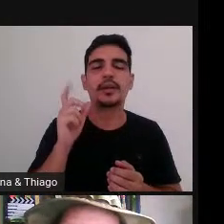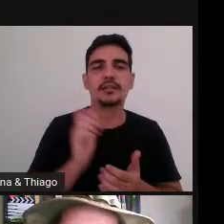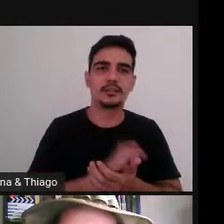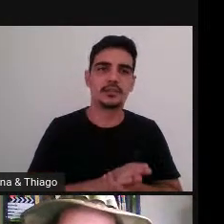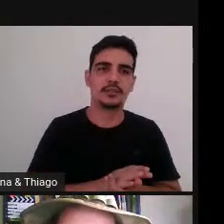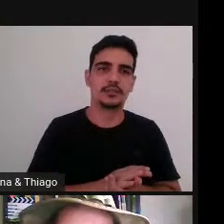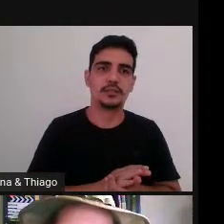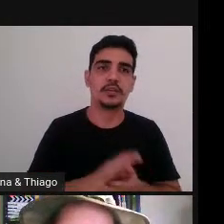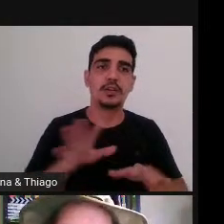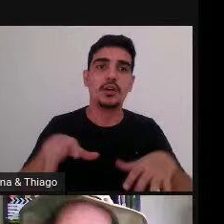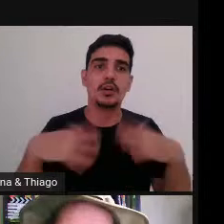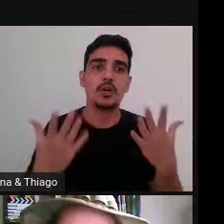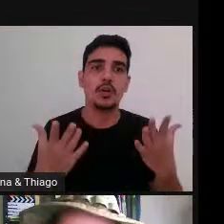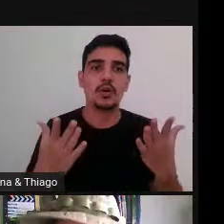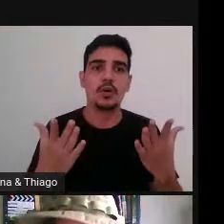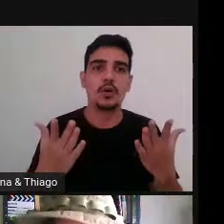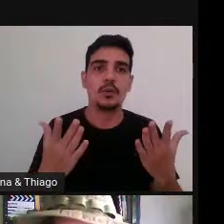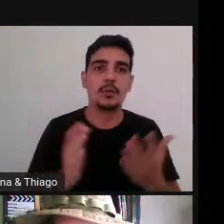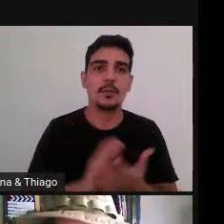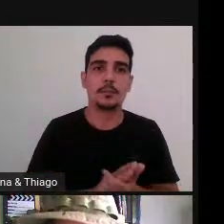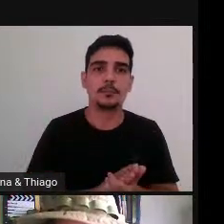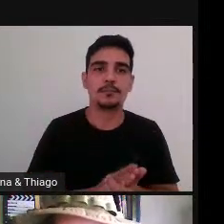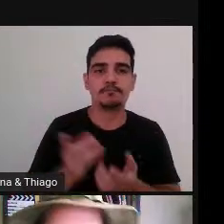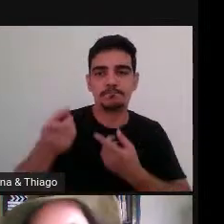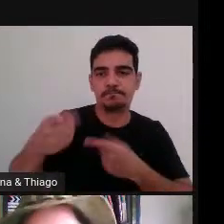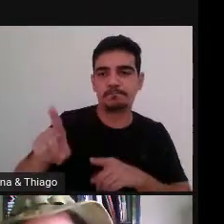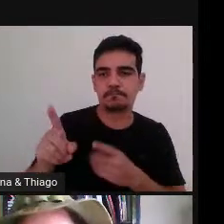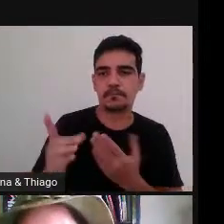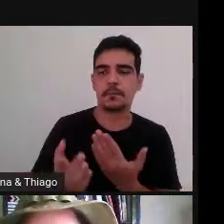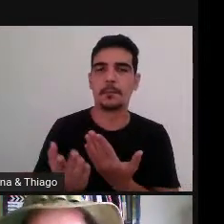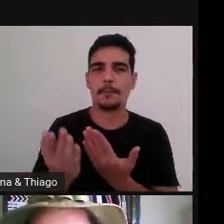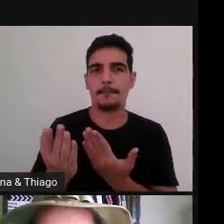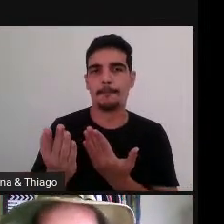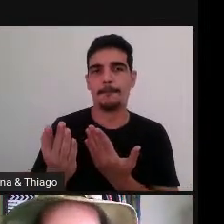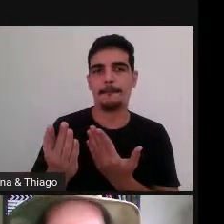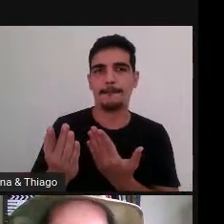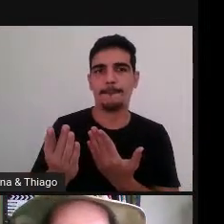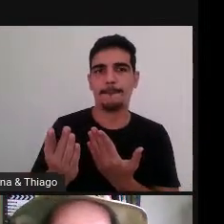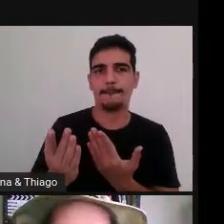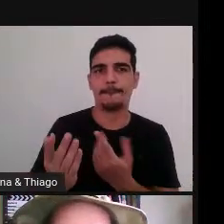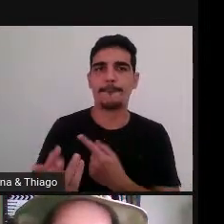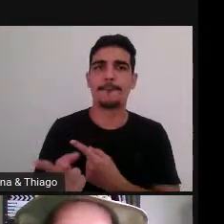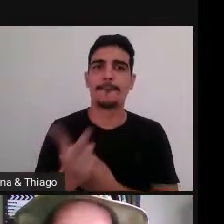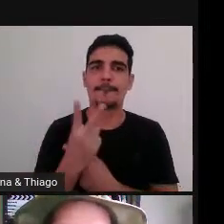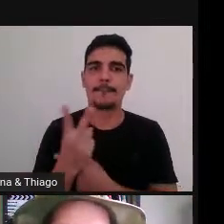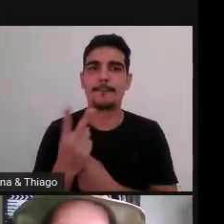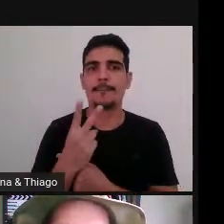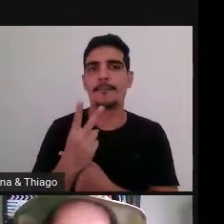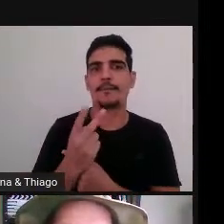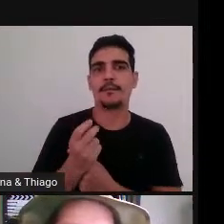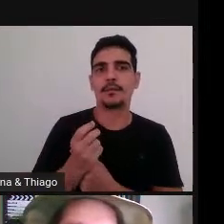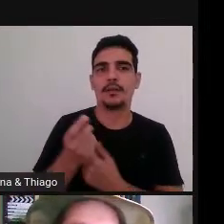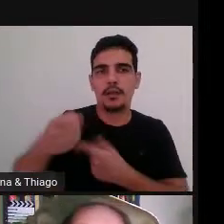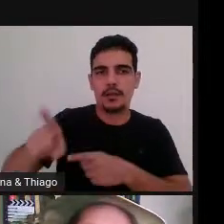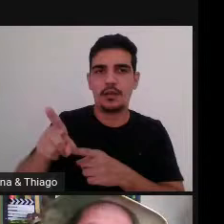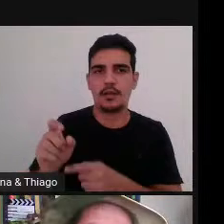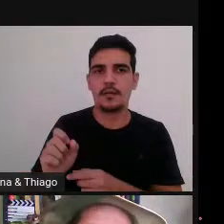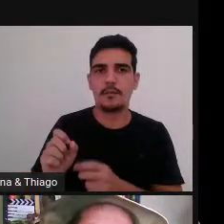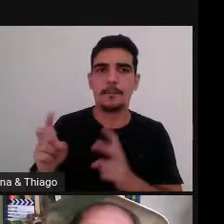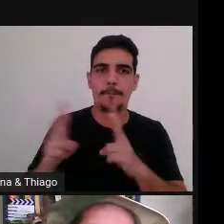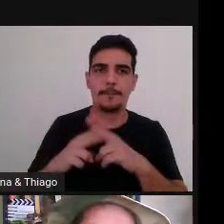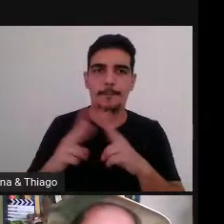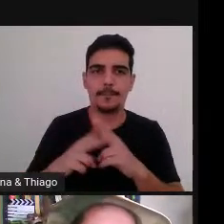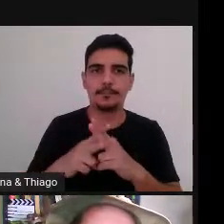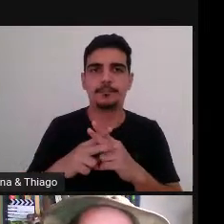a defesa desses animais é o ataque. E elas vão se defender. Aqui, só para a gente ilustrar, nós temos aí, então,